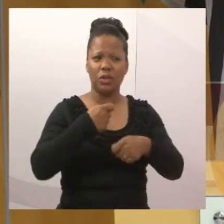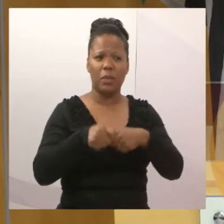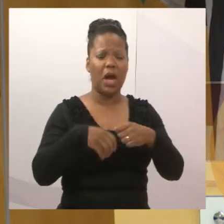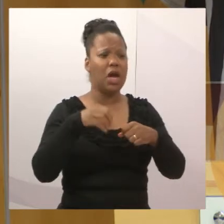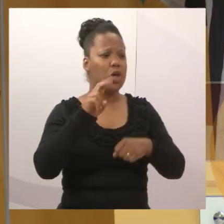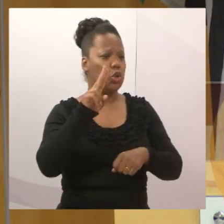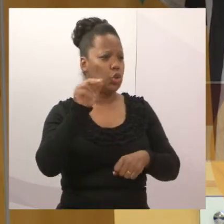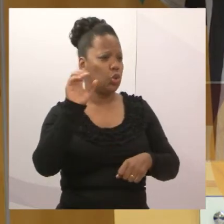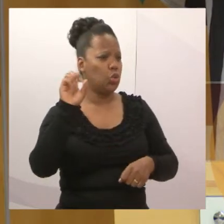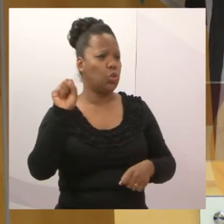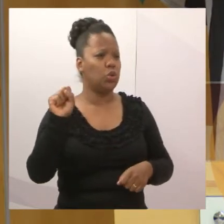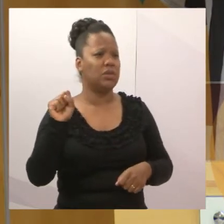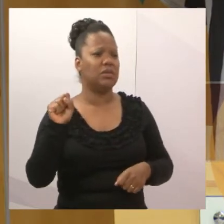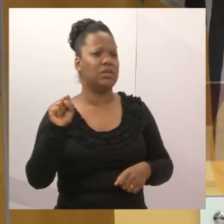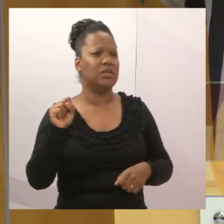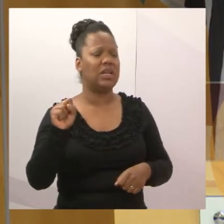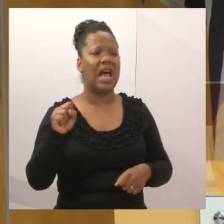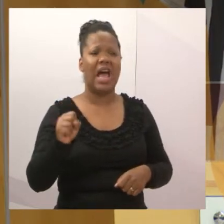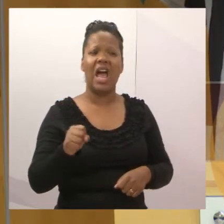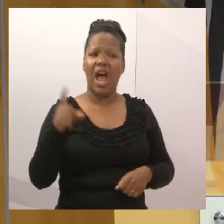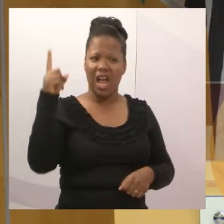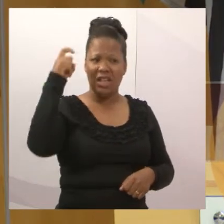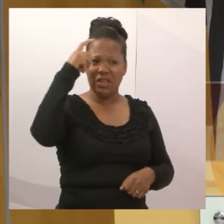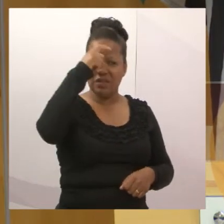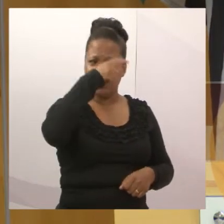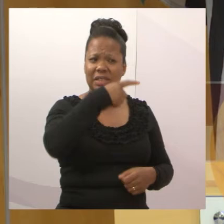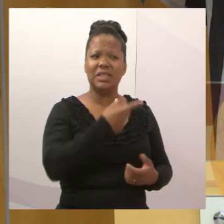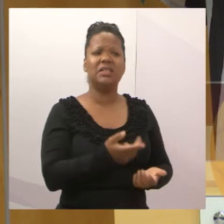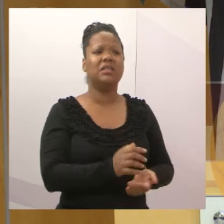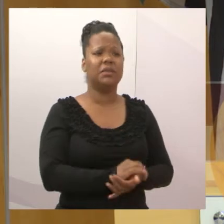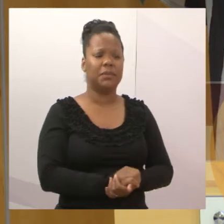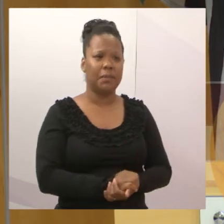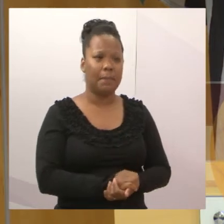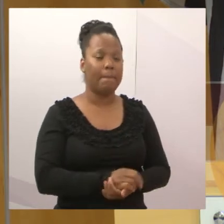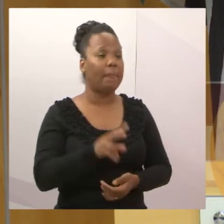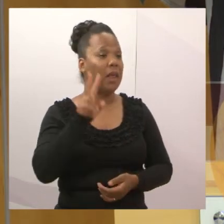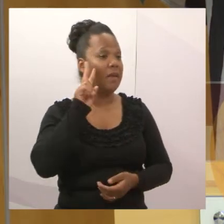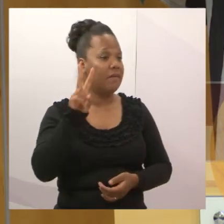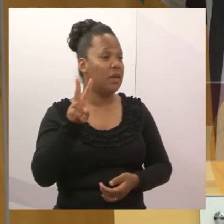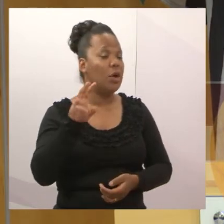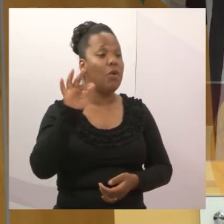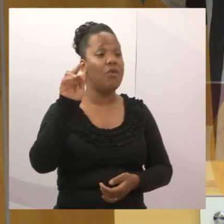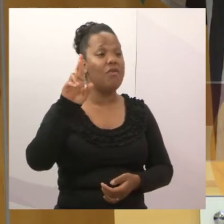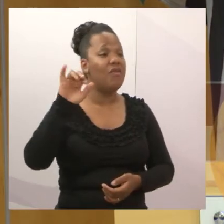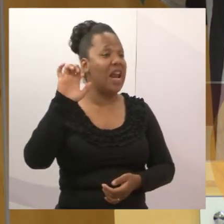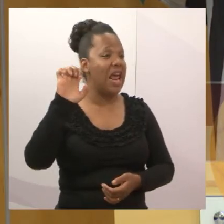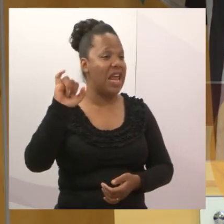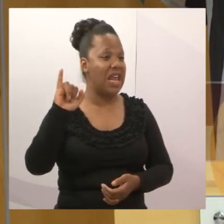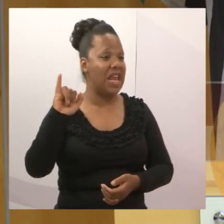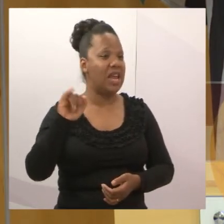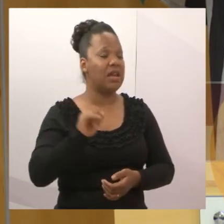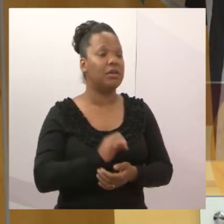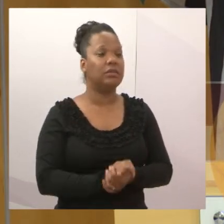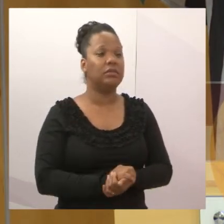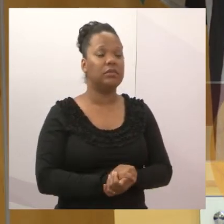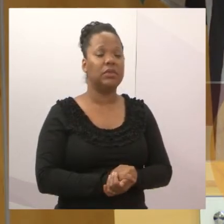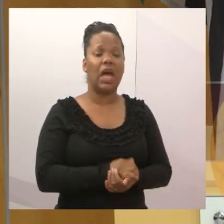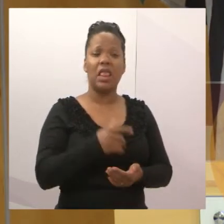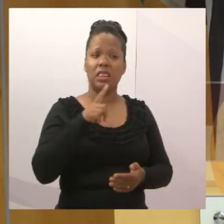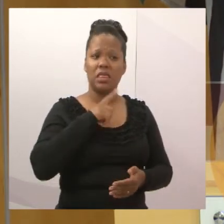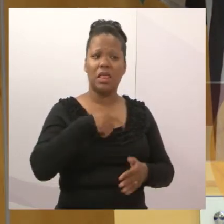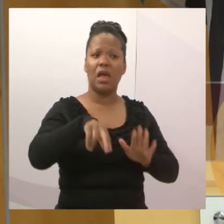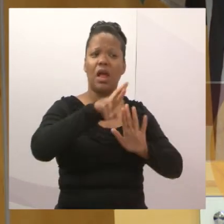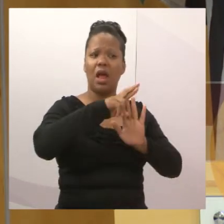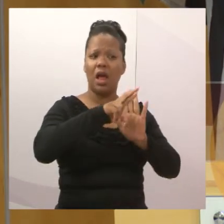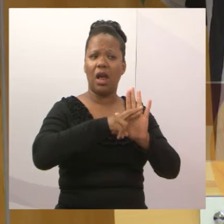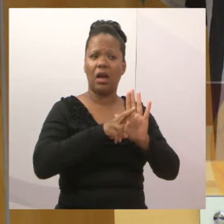SUS é uma coisa extremamente complexa. Eu vejo lá o Hospital São Francisco, que tem um plano próprio. Eu